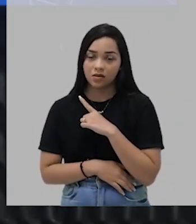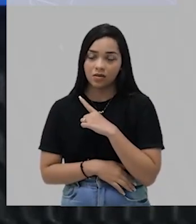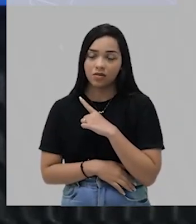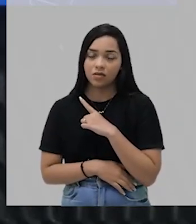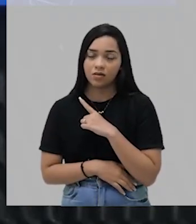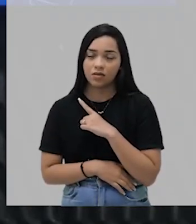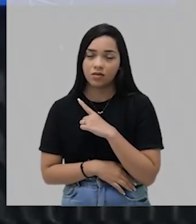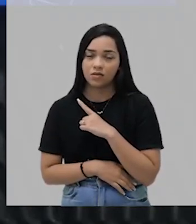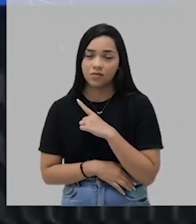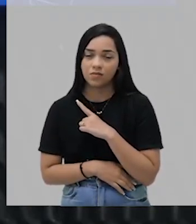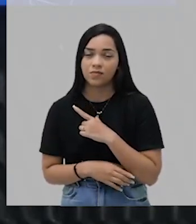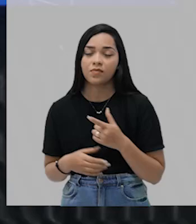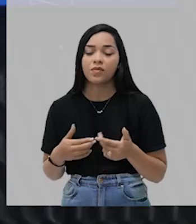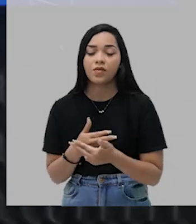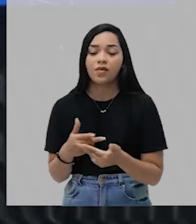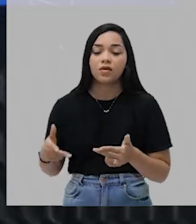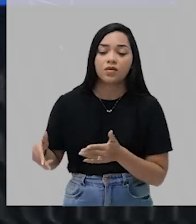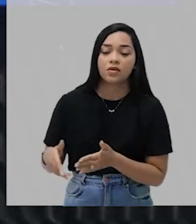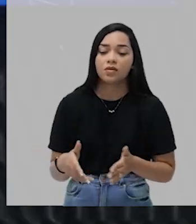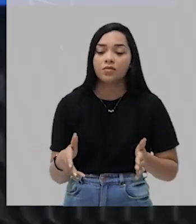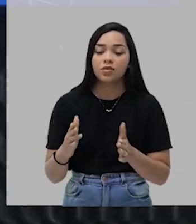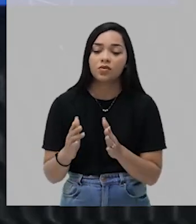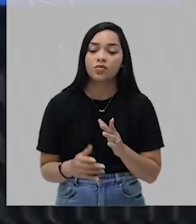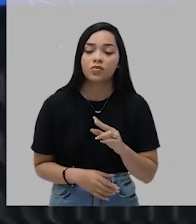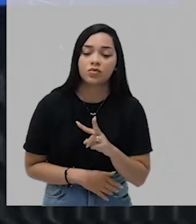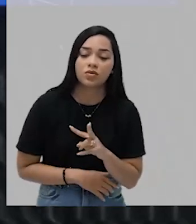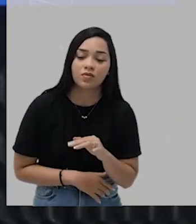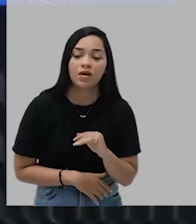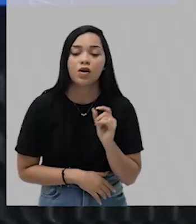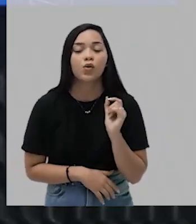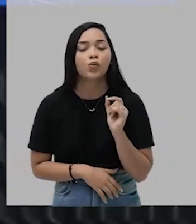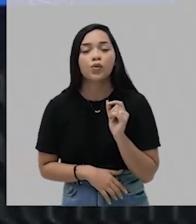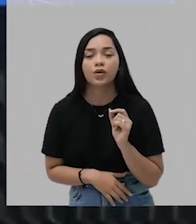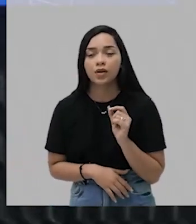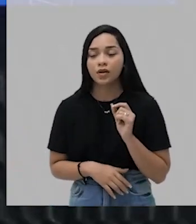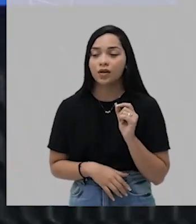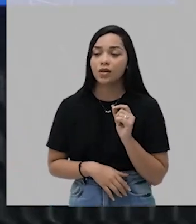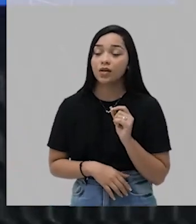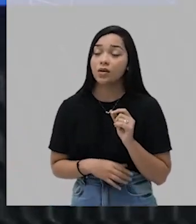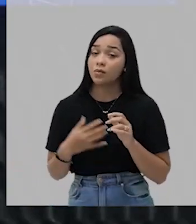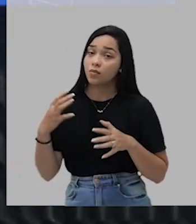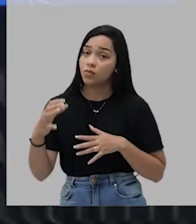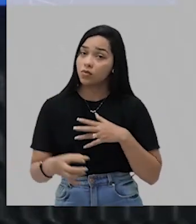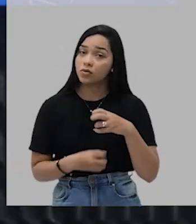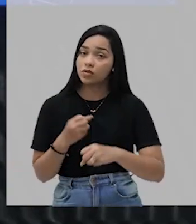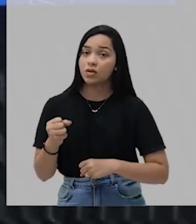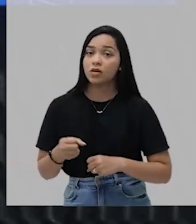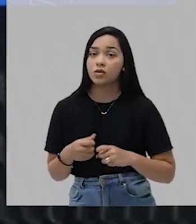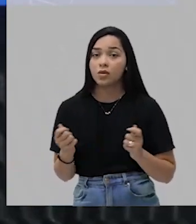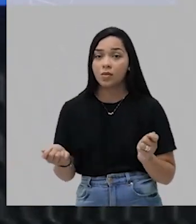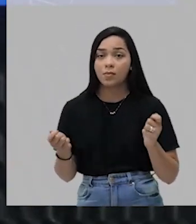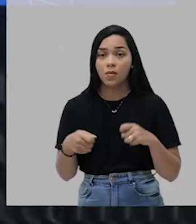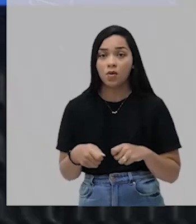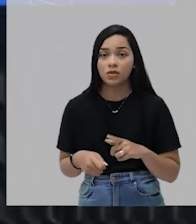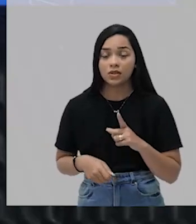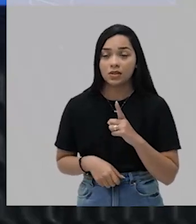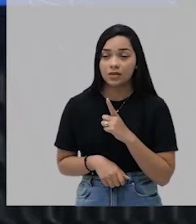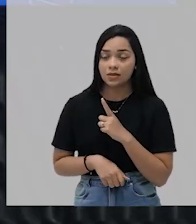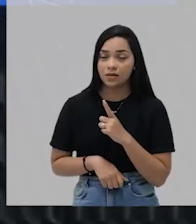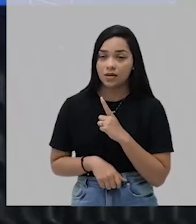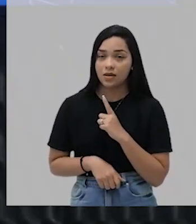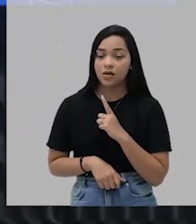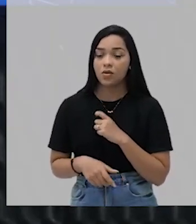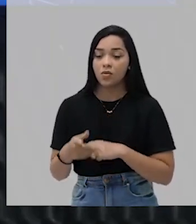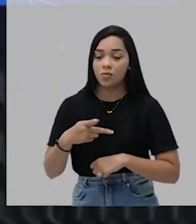viáveis, os caminhos que temos que cada vez mais estar buscando, para que se possa ter